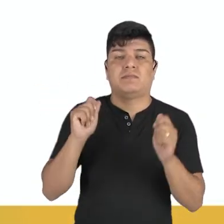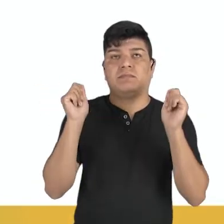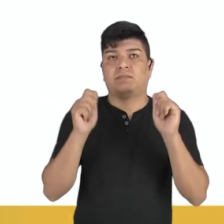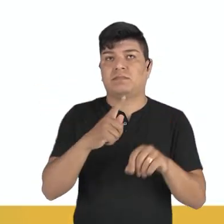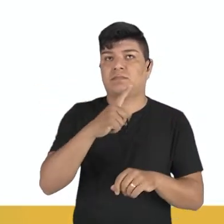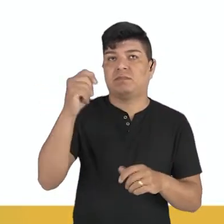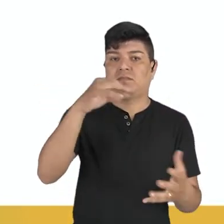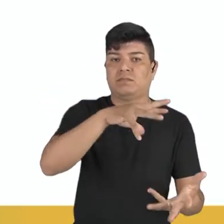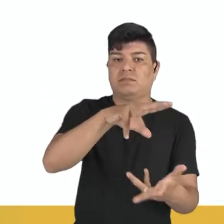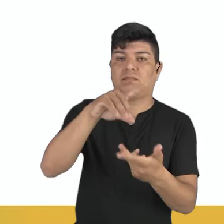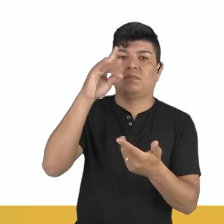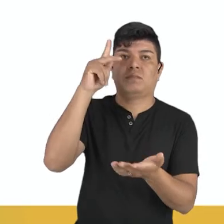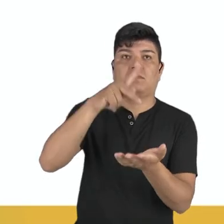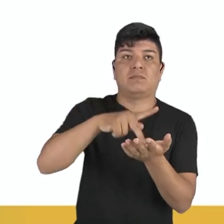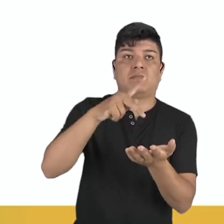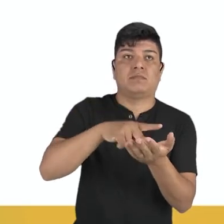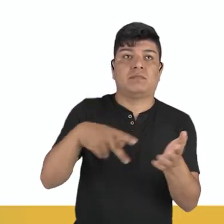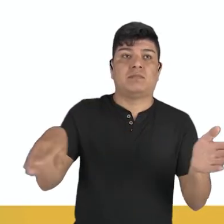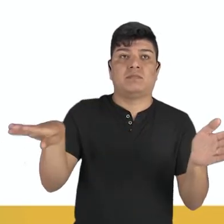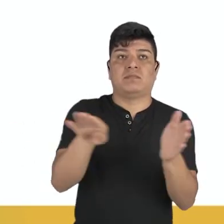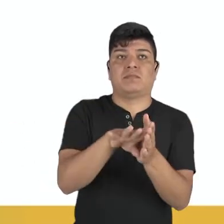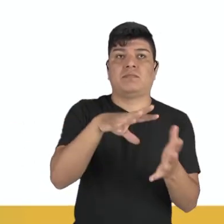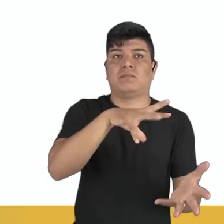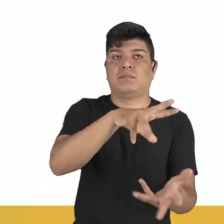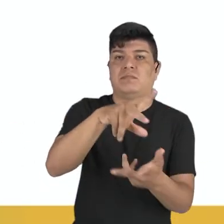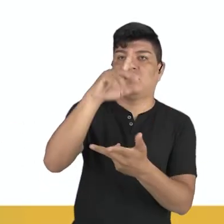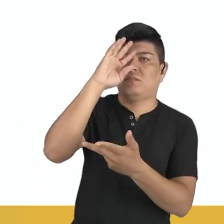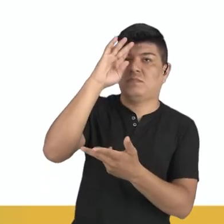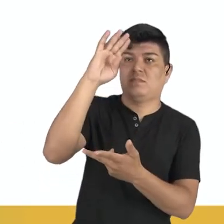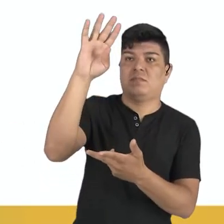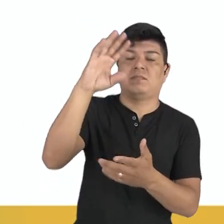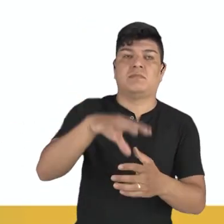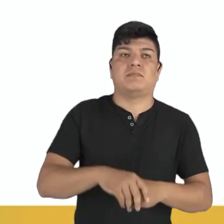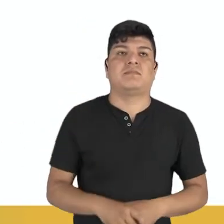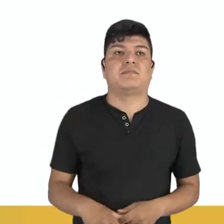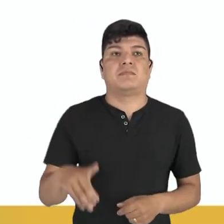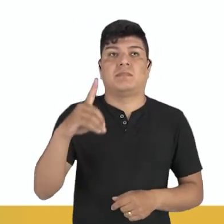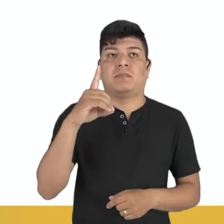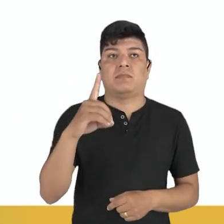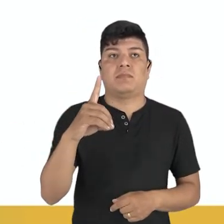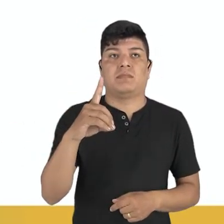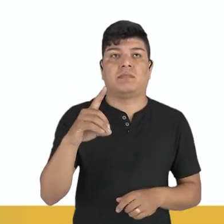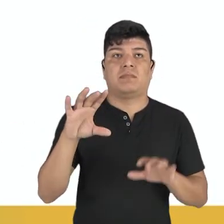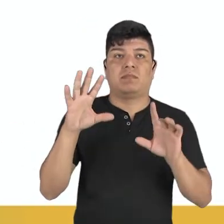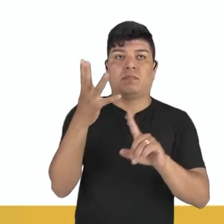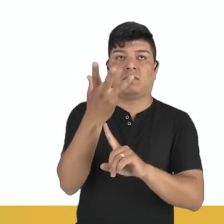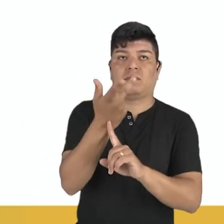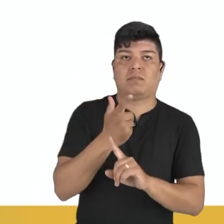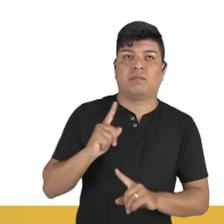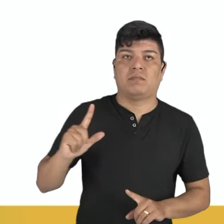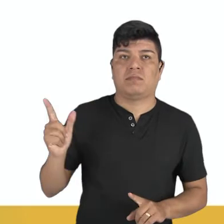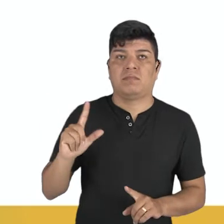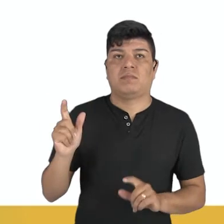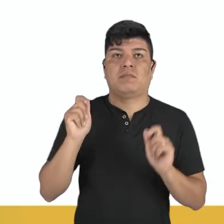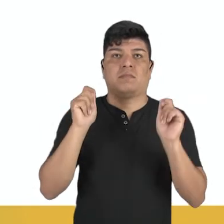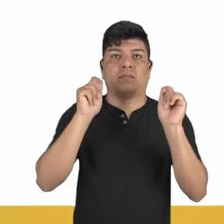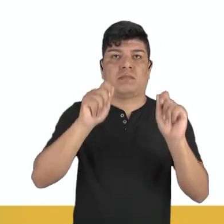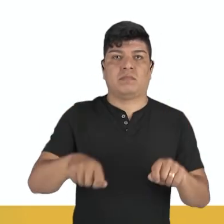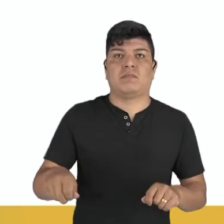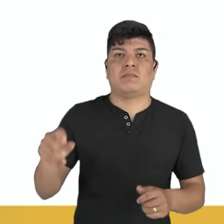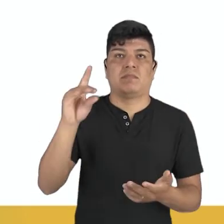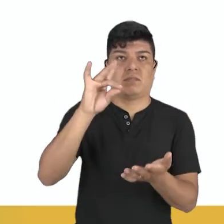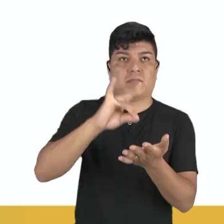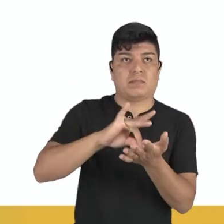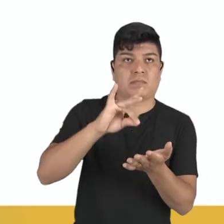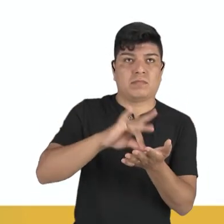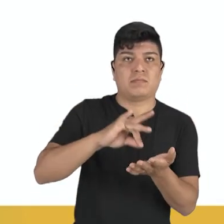permite sair do mundo real e chegar ao mundo da fantasia de enquanto a arte a literatura é